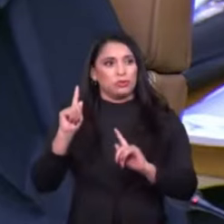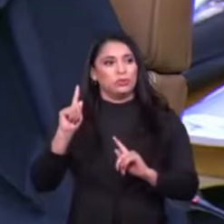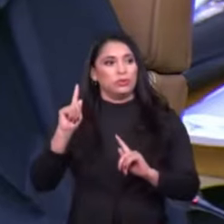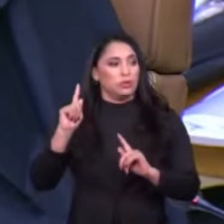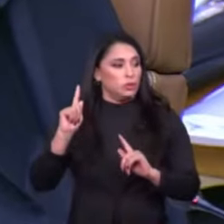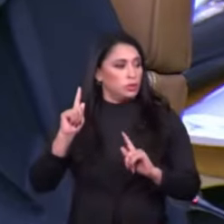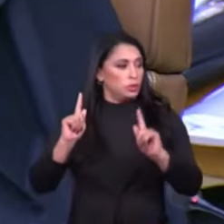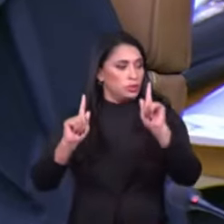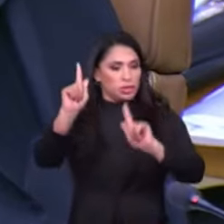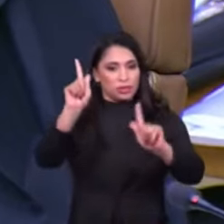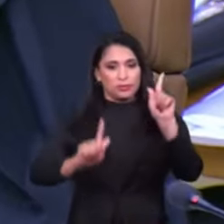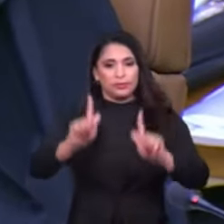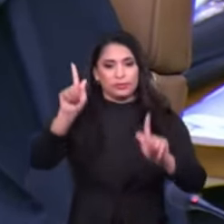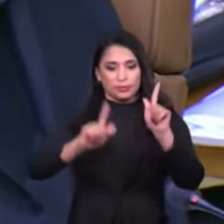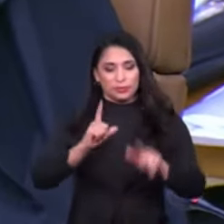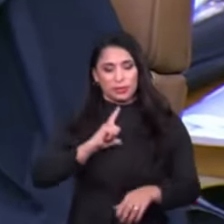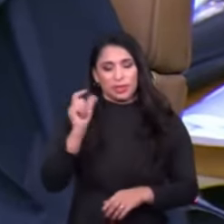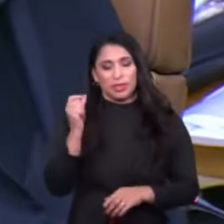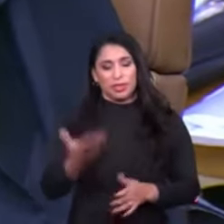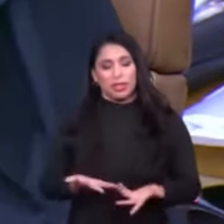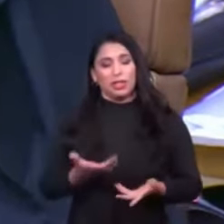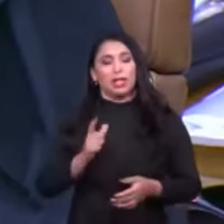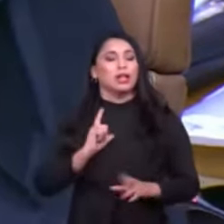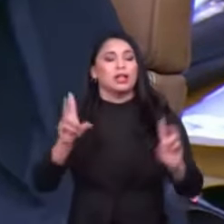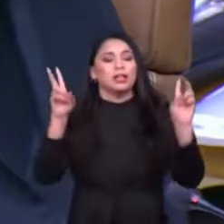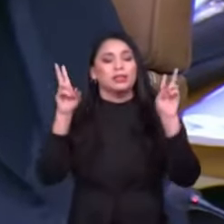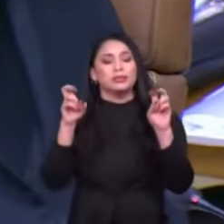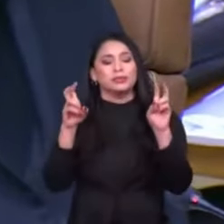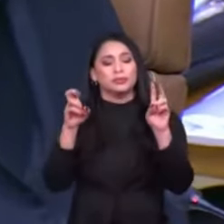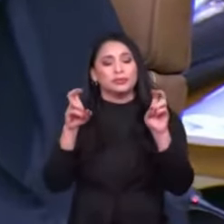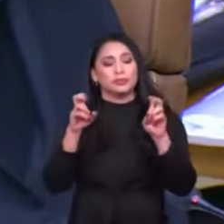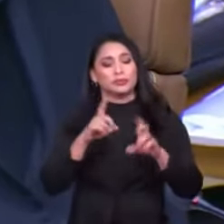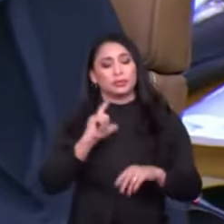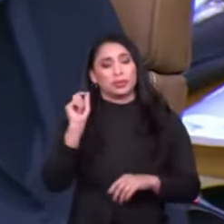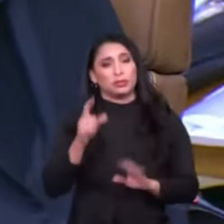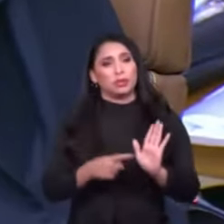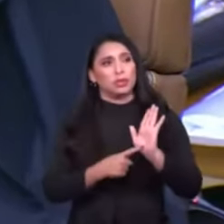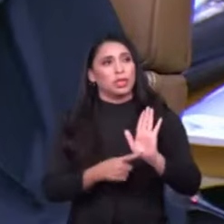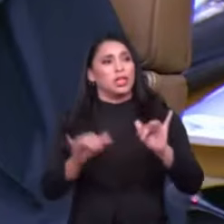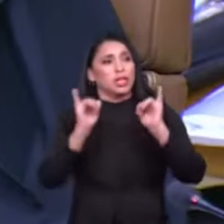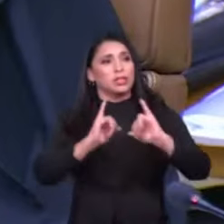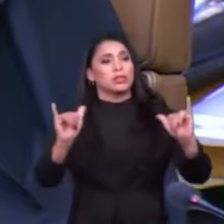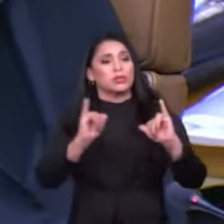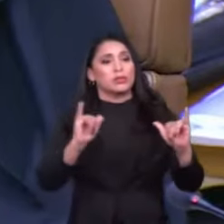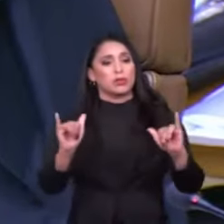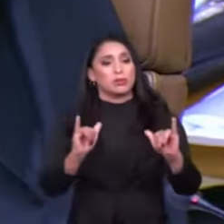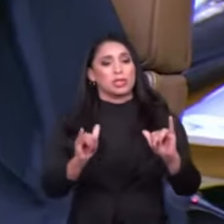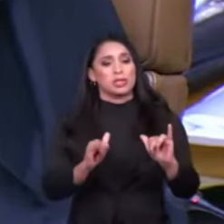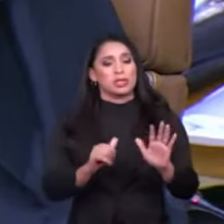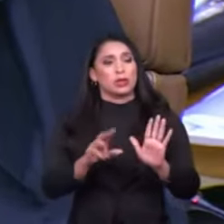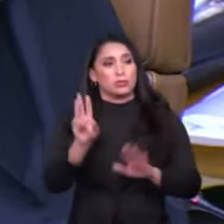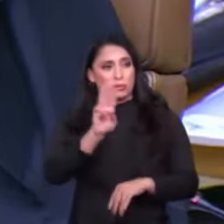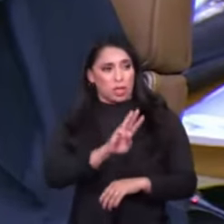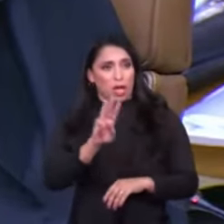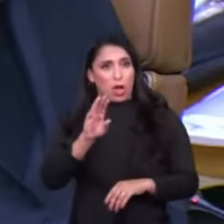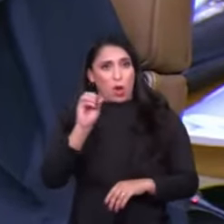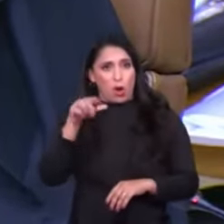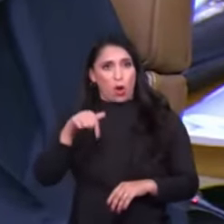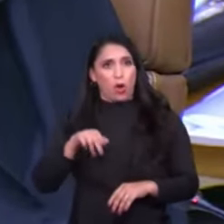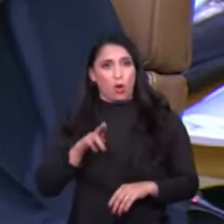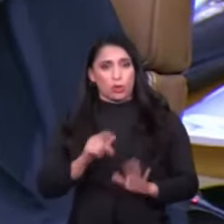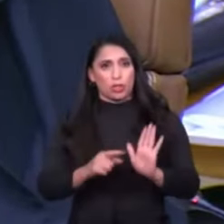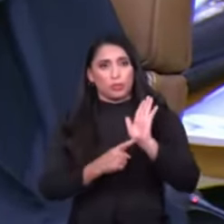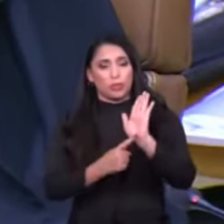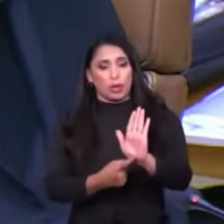máfia chinesa na América Latina. A matéria aponta que, segundo informações da ONG Insight Crime, que investiga o crime organizado na